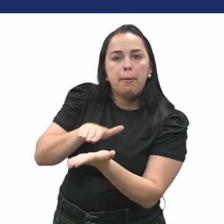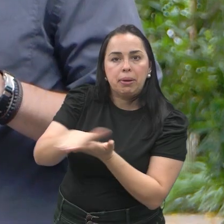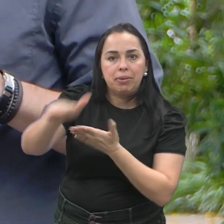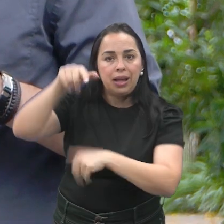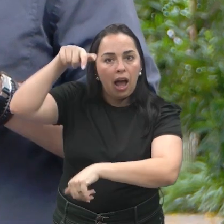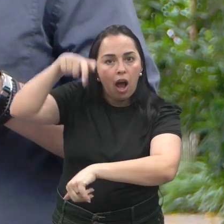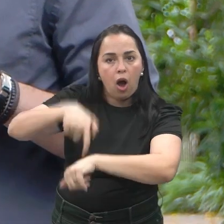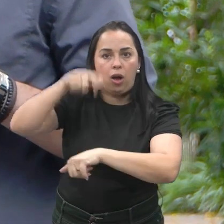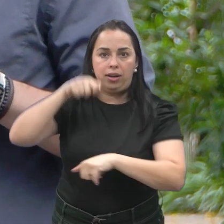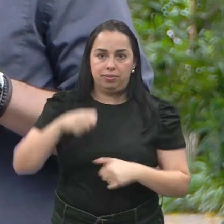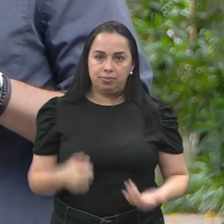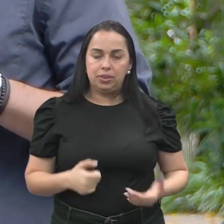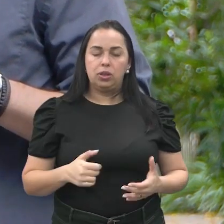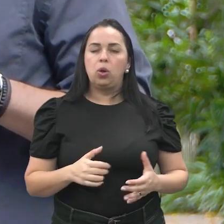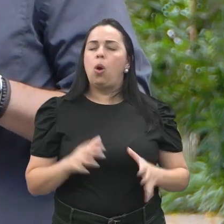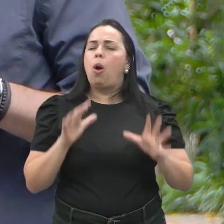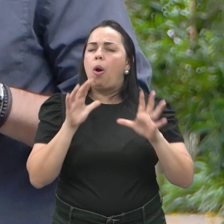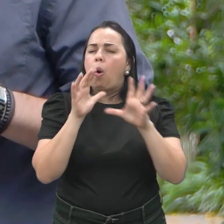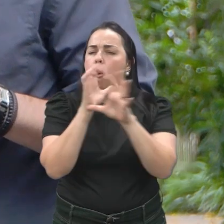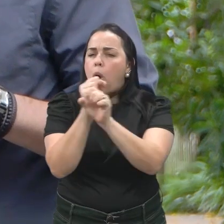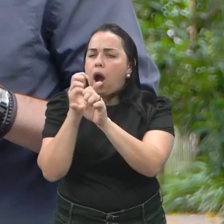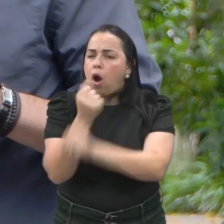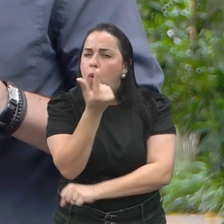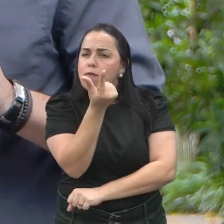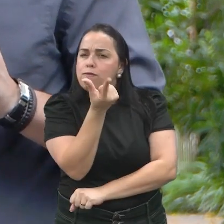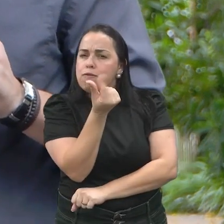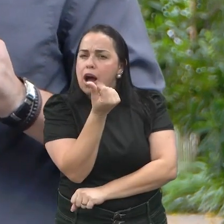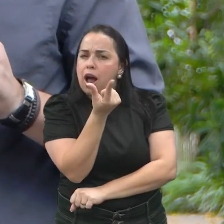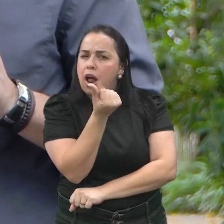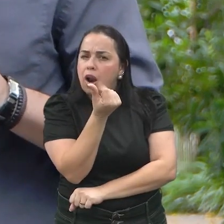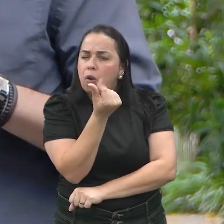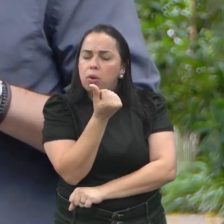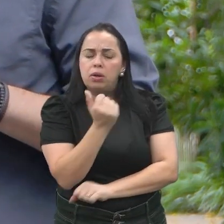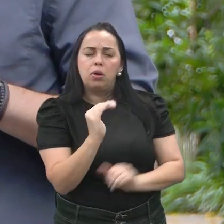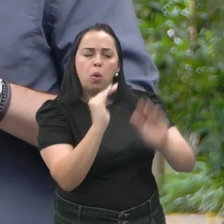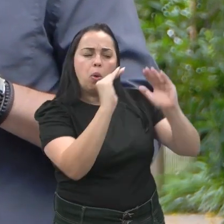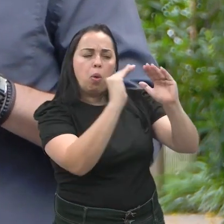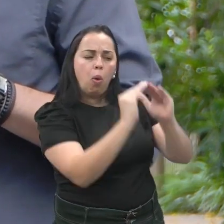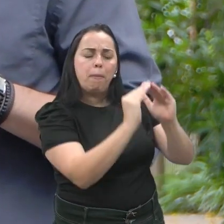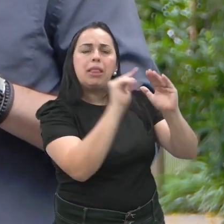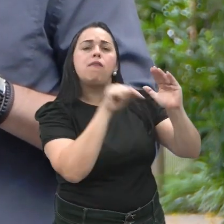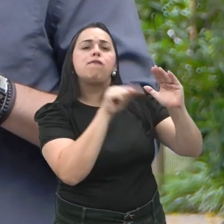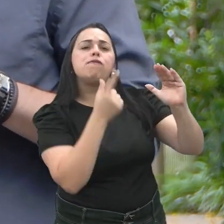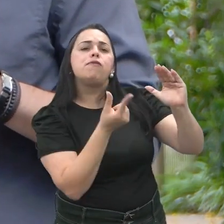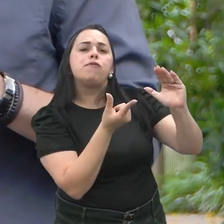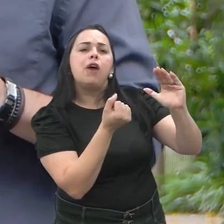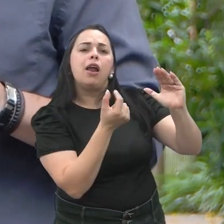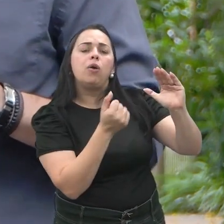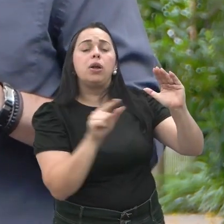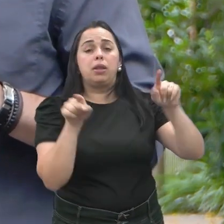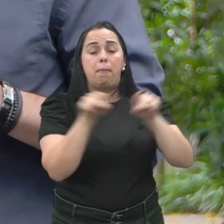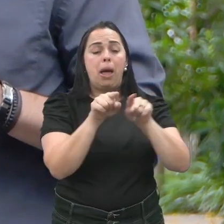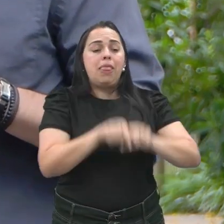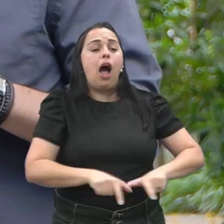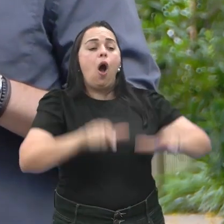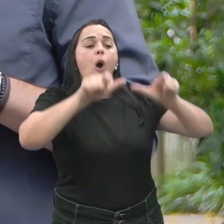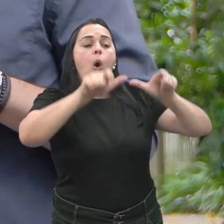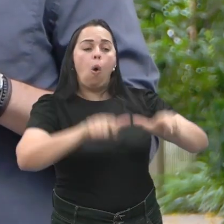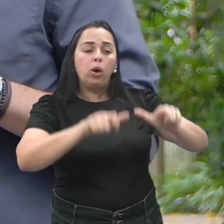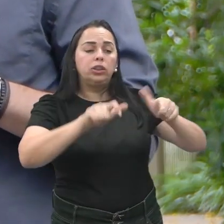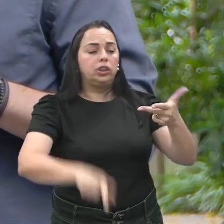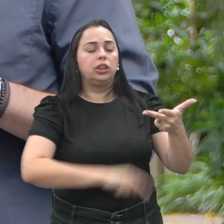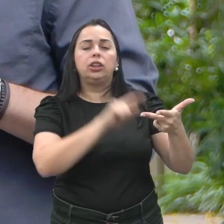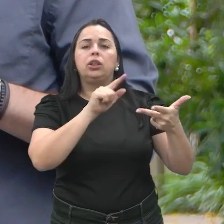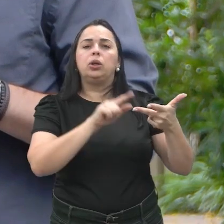hora. O cálculo do imposto leva em consideração o valor venal do imóvel. Ele é baseado na localização e também